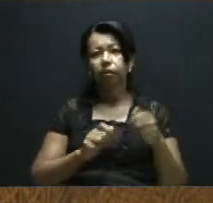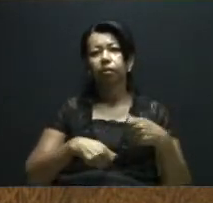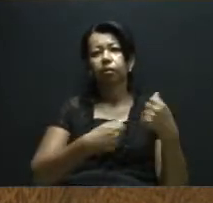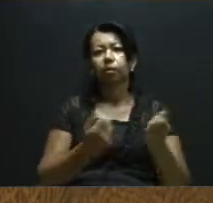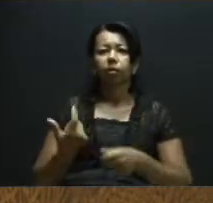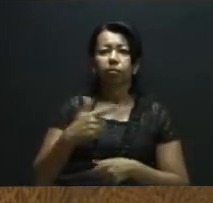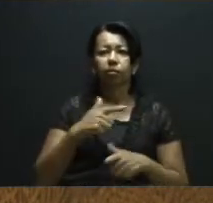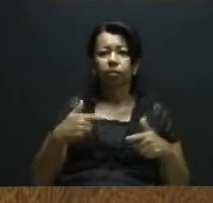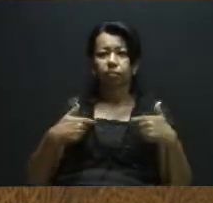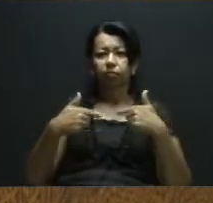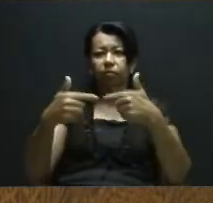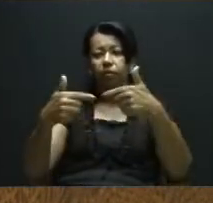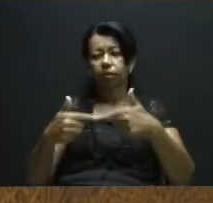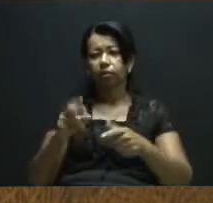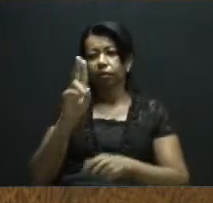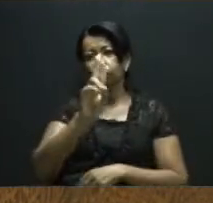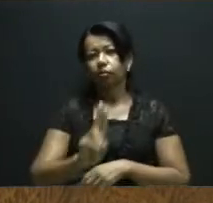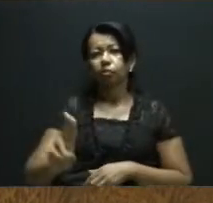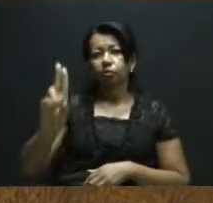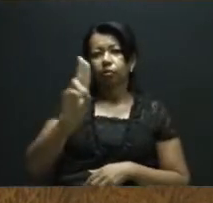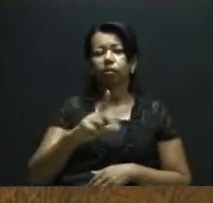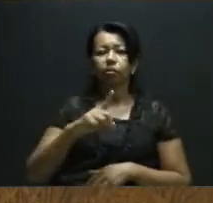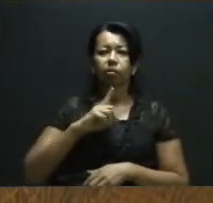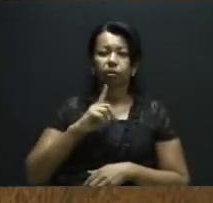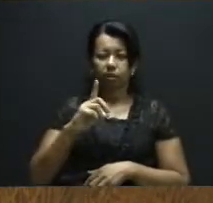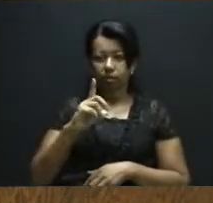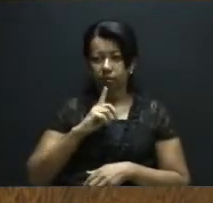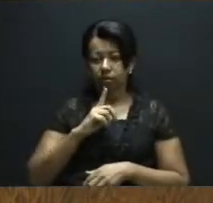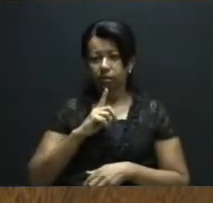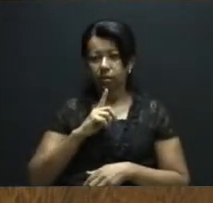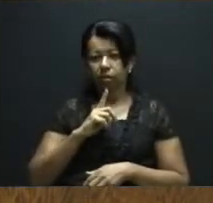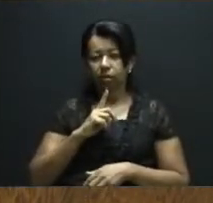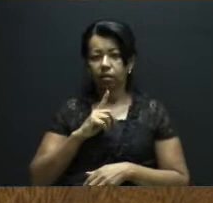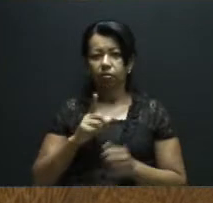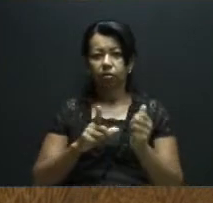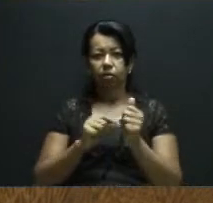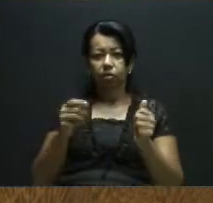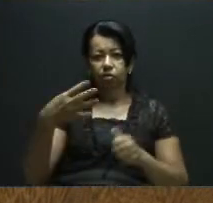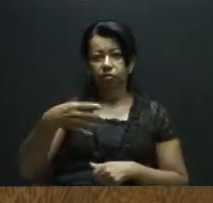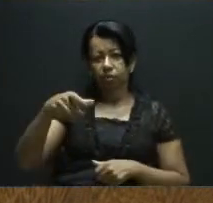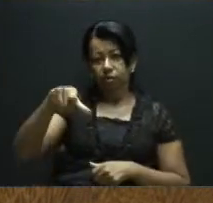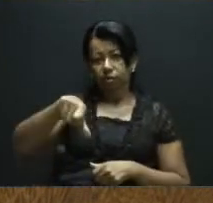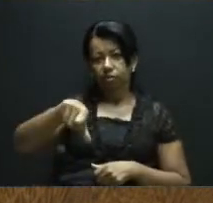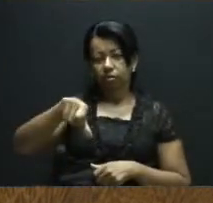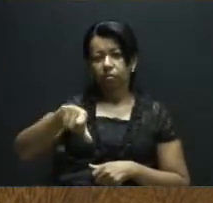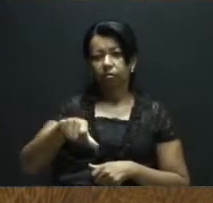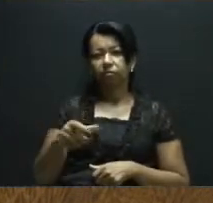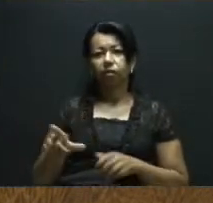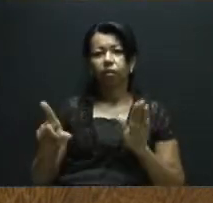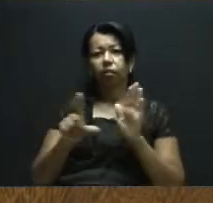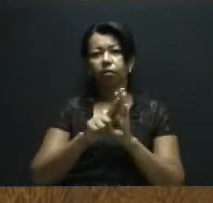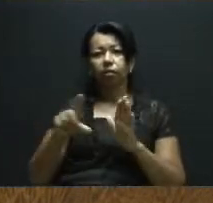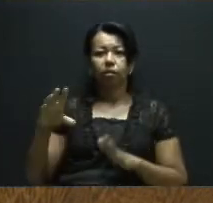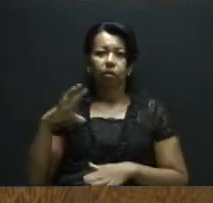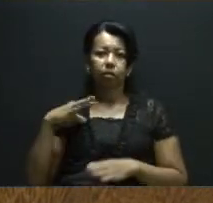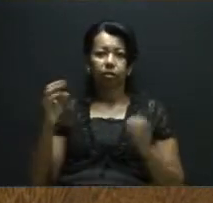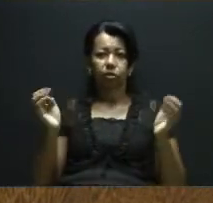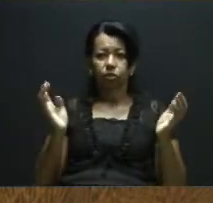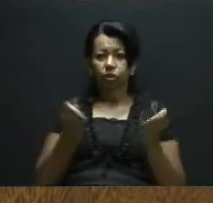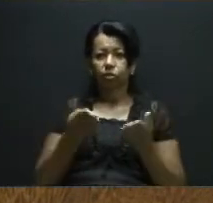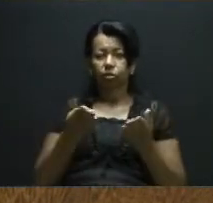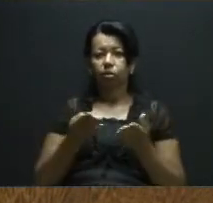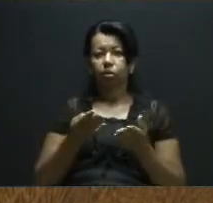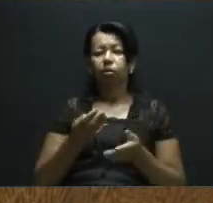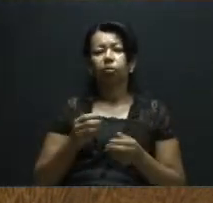essas comissões usando da prerrogativa prevista no artigo 49 do regimento interno passou a usar a